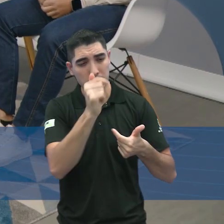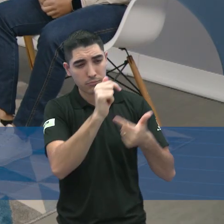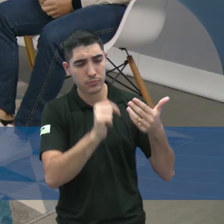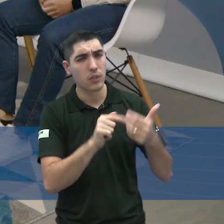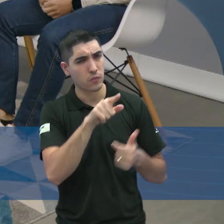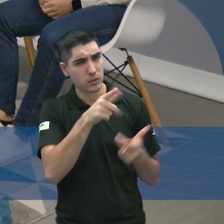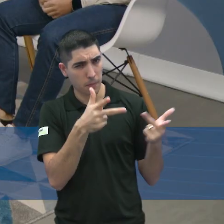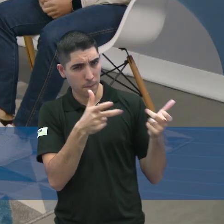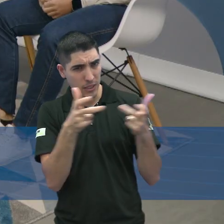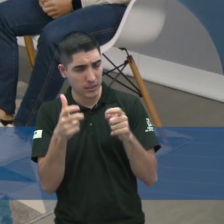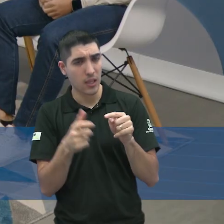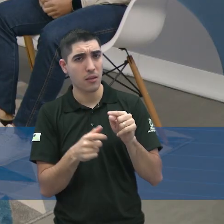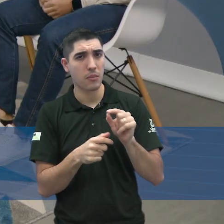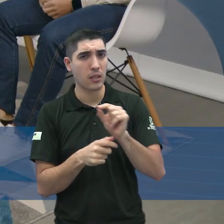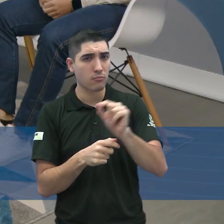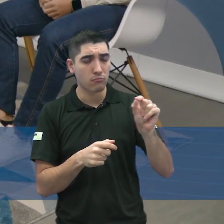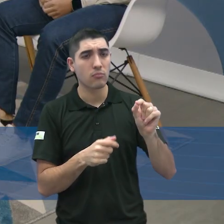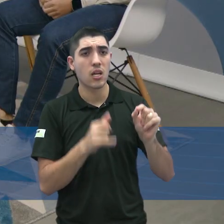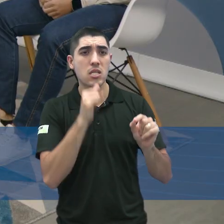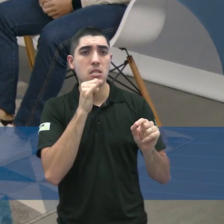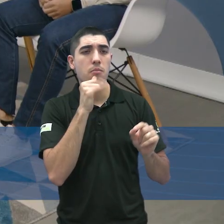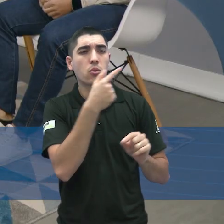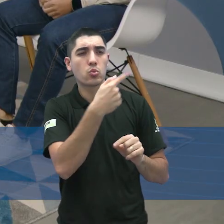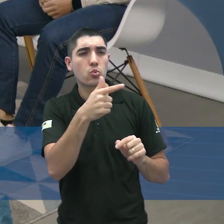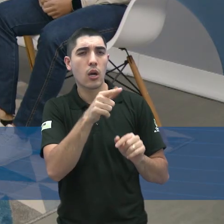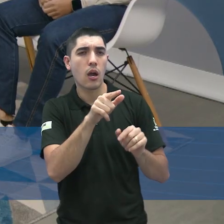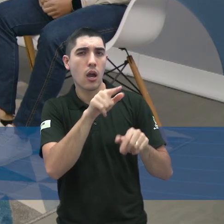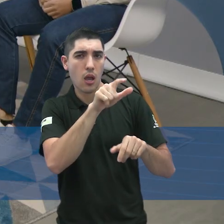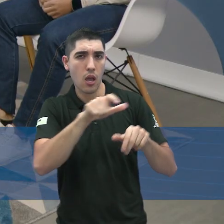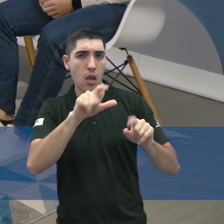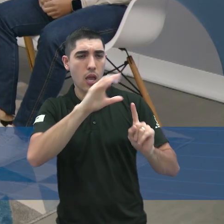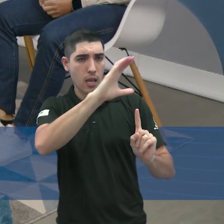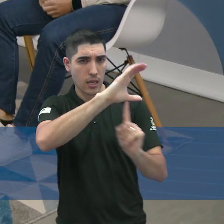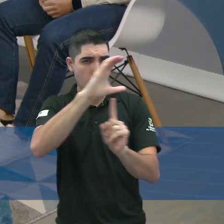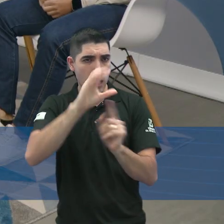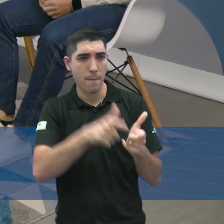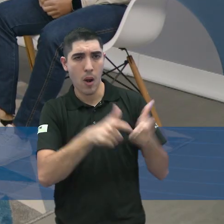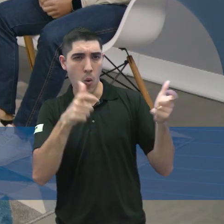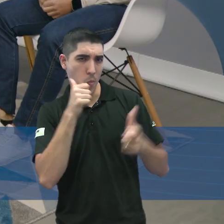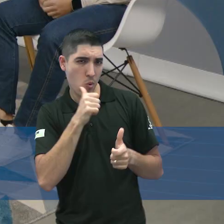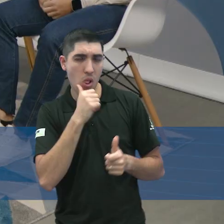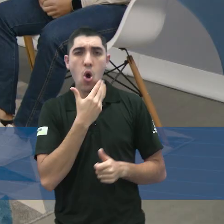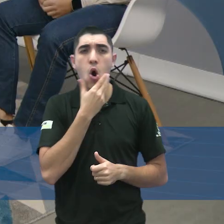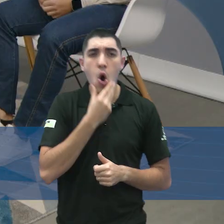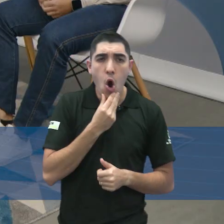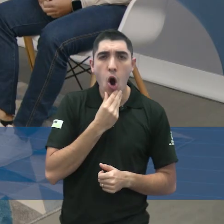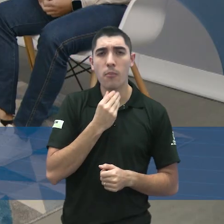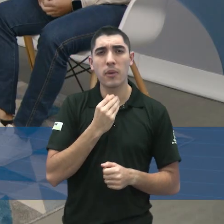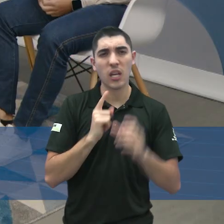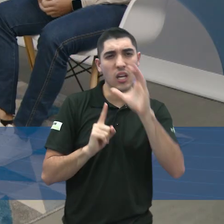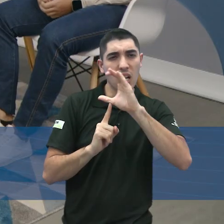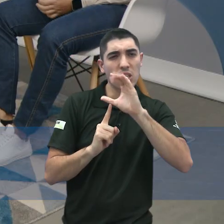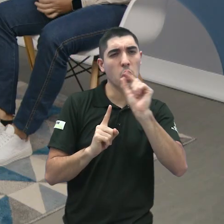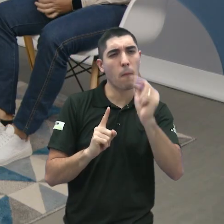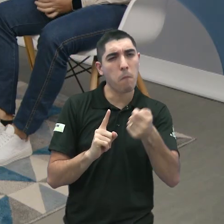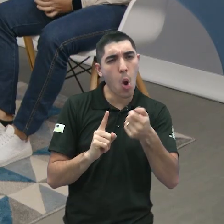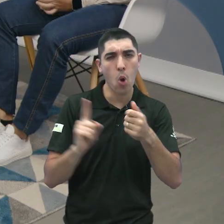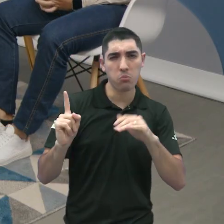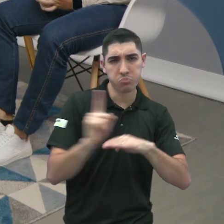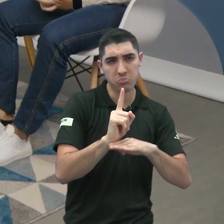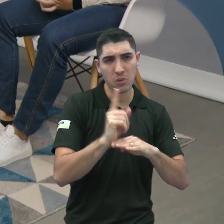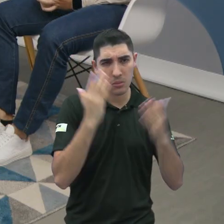Como curiosidade, você percebe isso em consultório? Por exemplo, a maior parte das suas pacientes são mulheres, assim, os homens ainda relutam